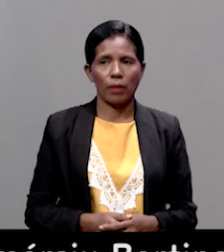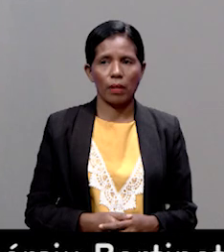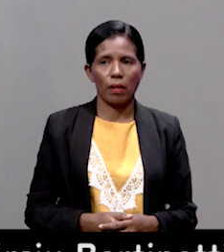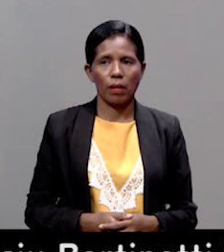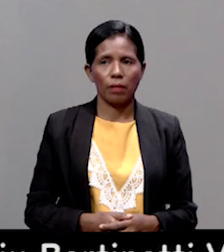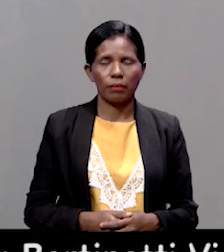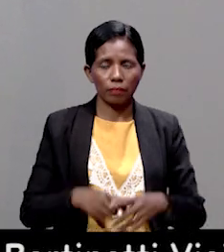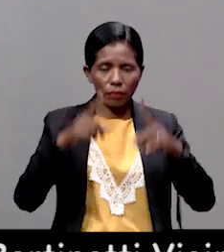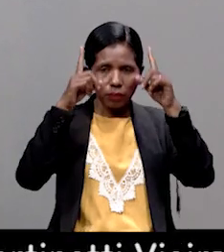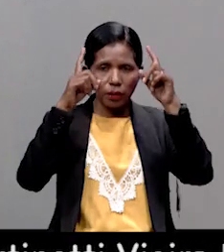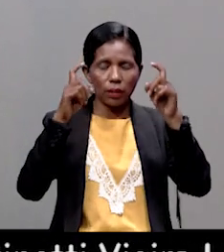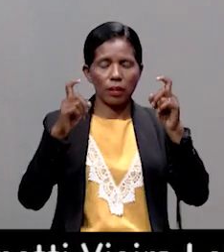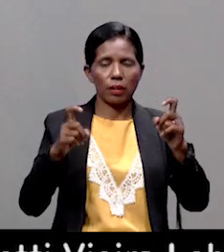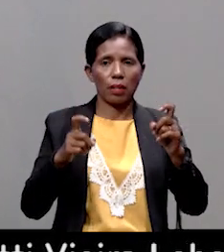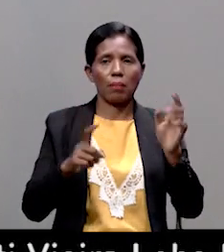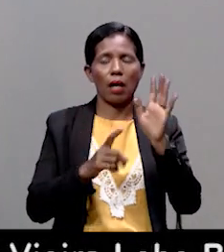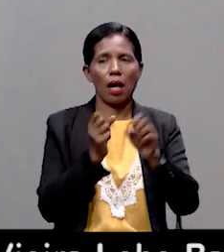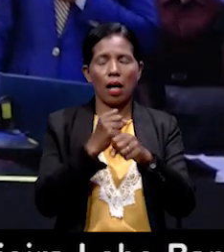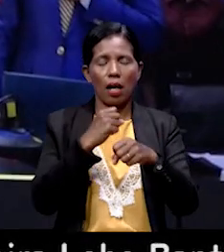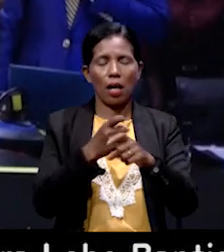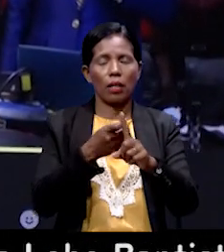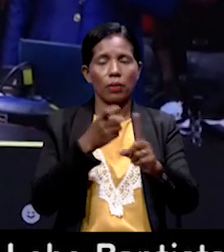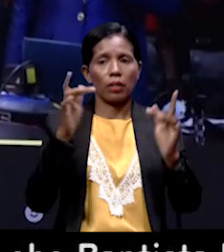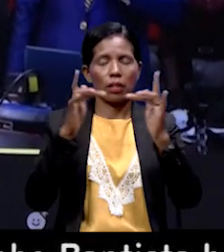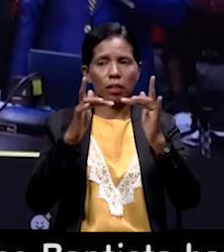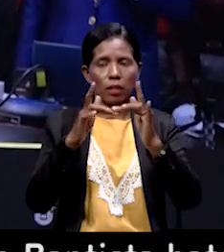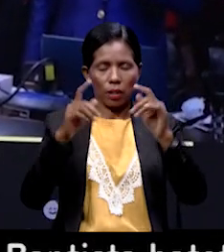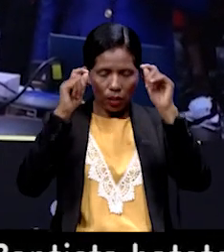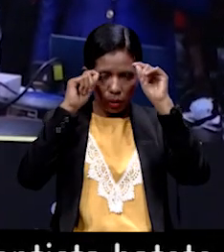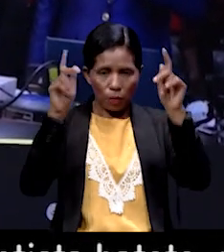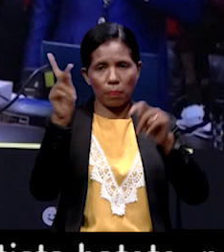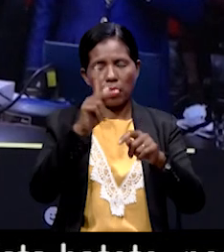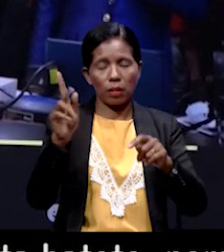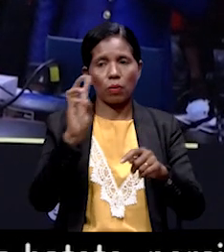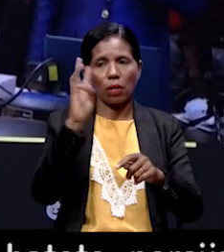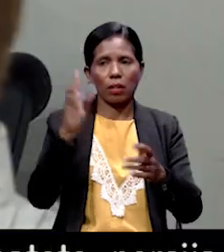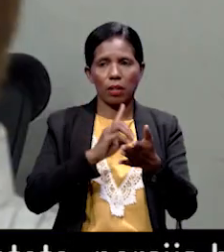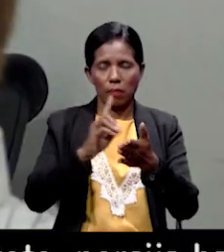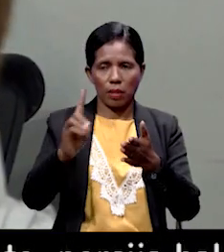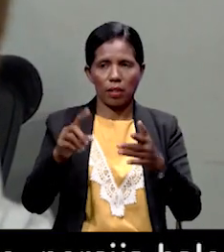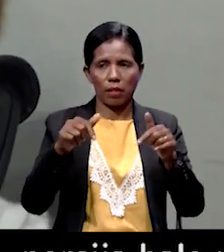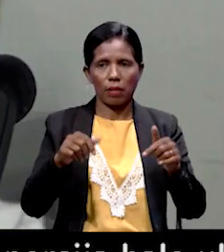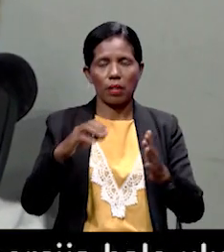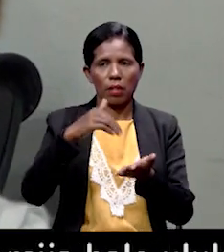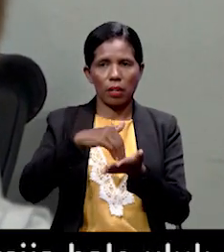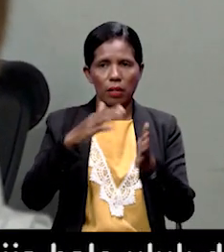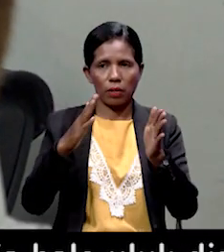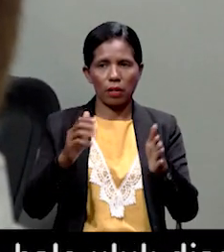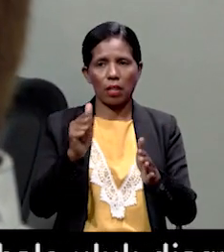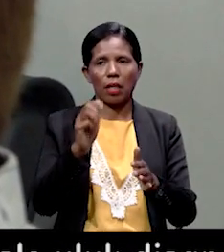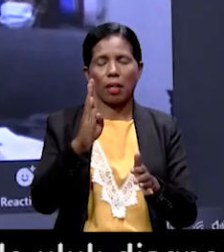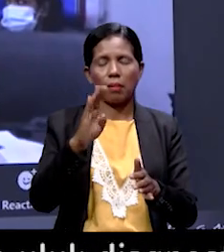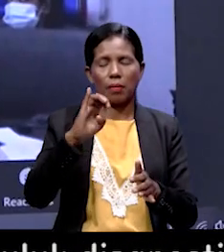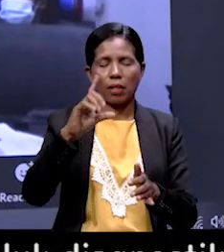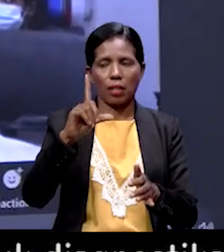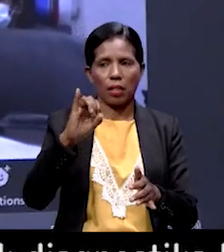Exame promoção ne hala olihusi virtual iha Timor Plaza quarta semana ne. Estudante Abílio Ribeiro hateten durante